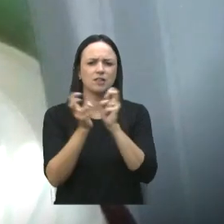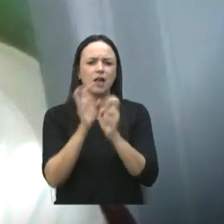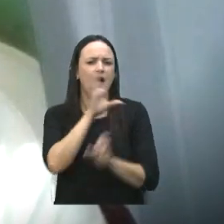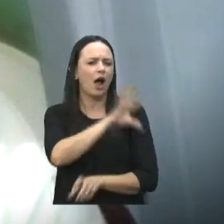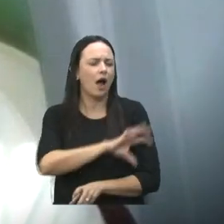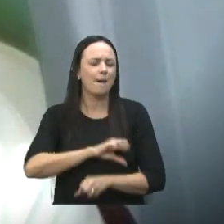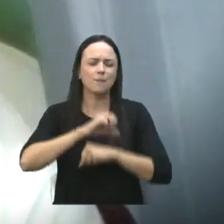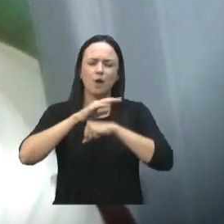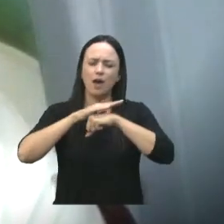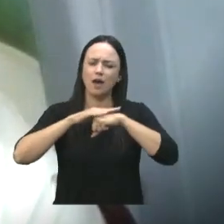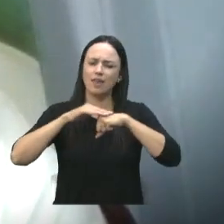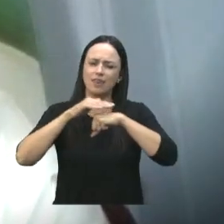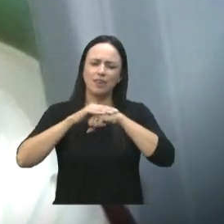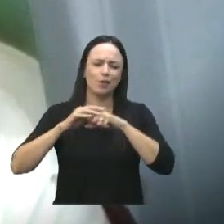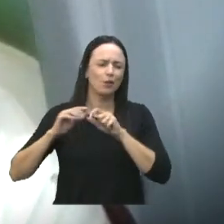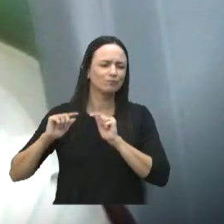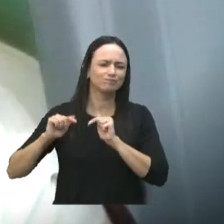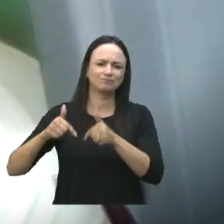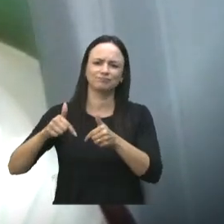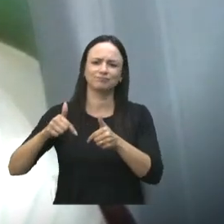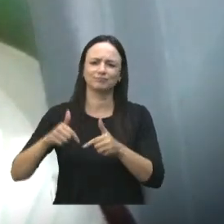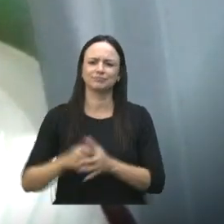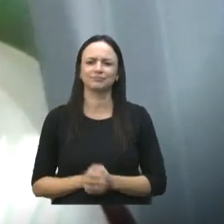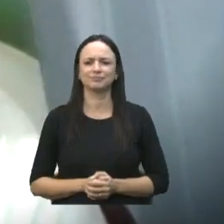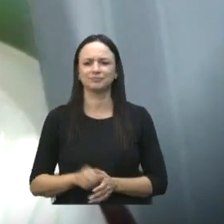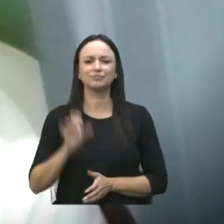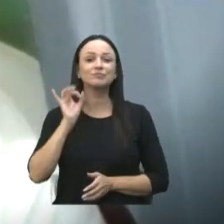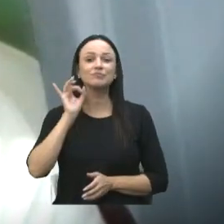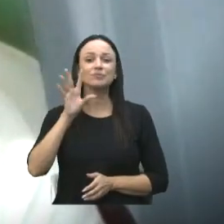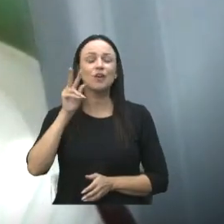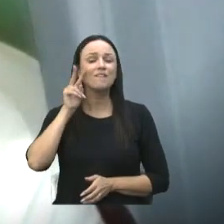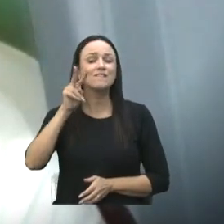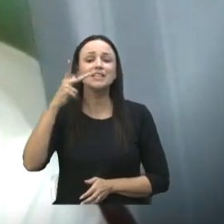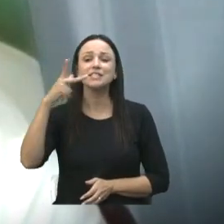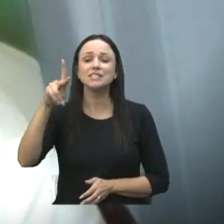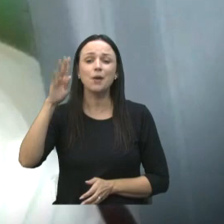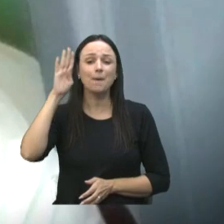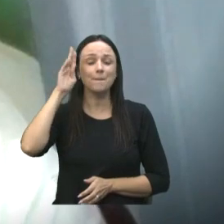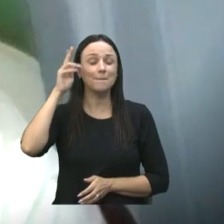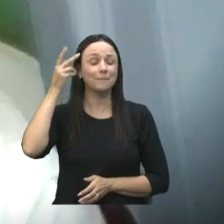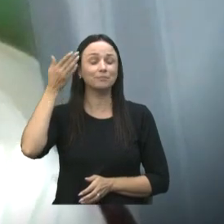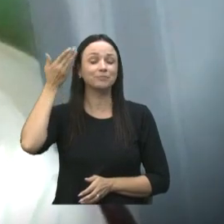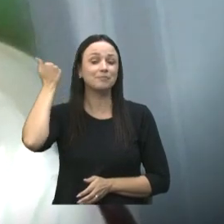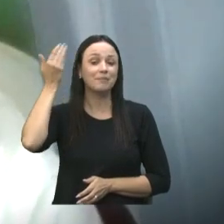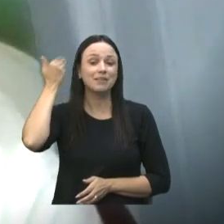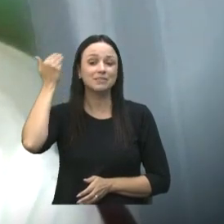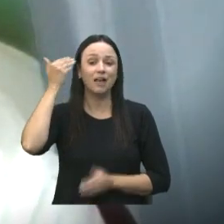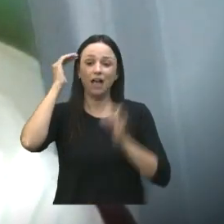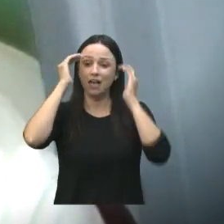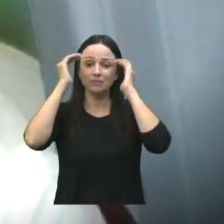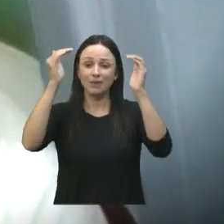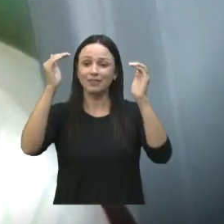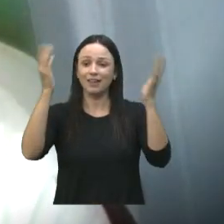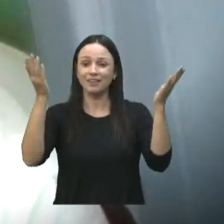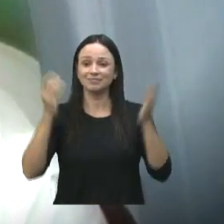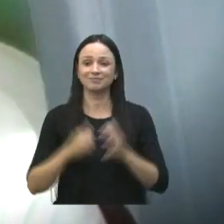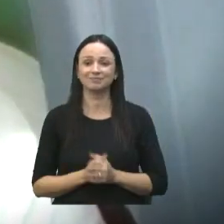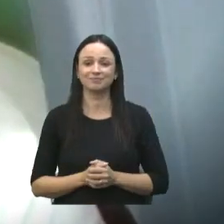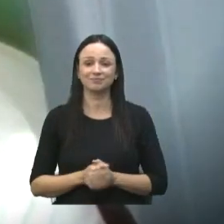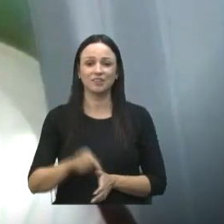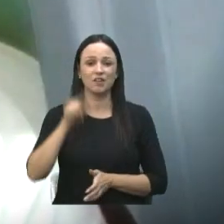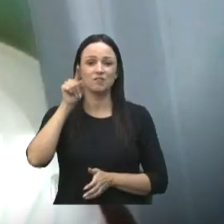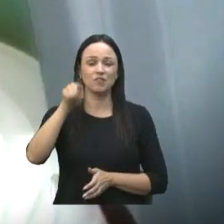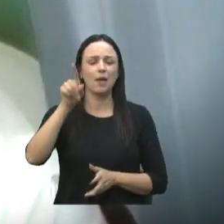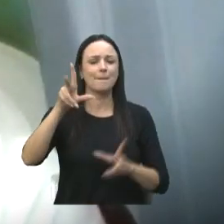carinho, dedicação. É só olhar o seu passado e te respeitar, é isso. E você